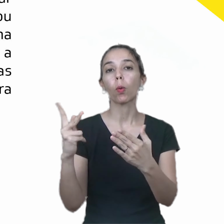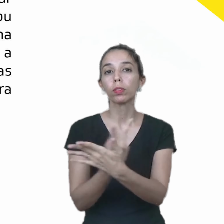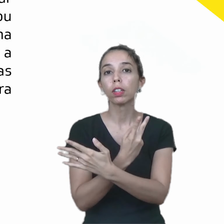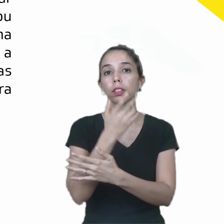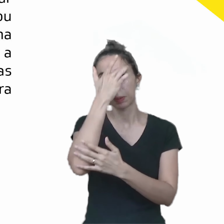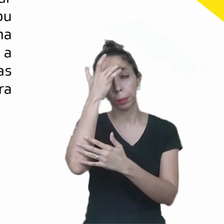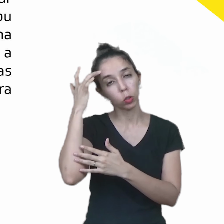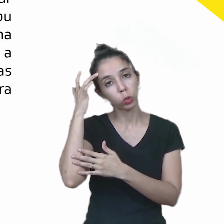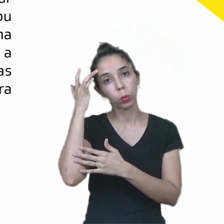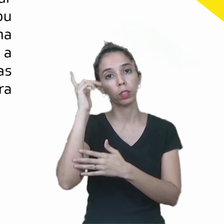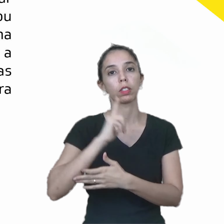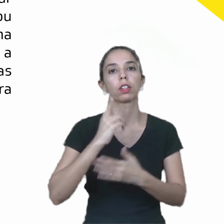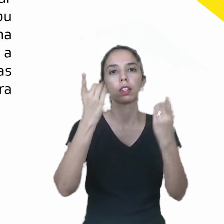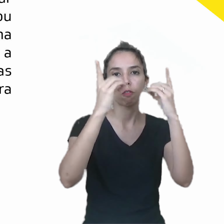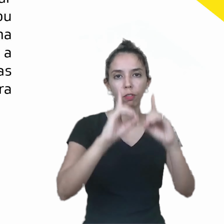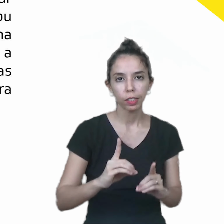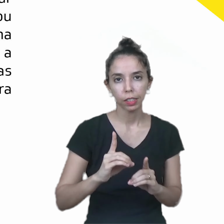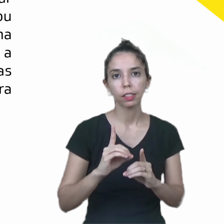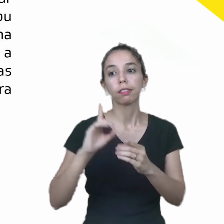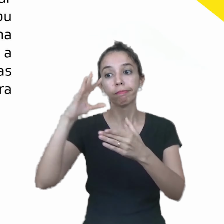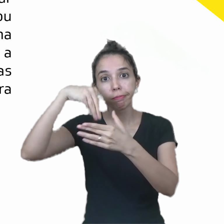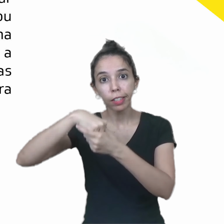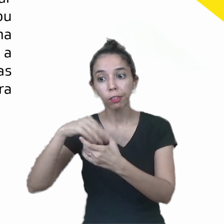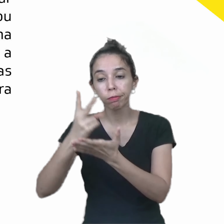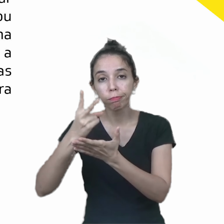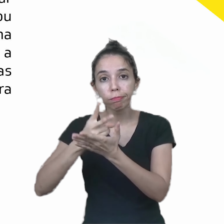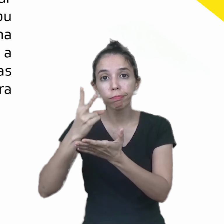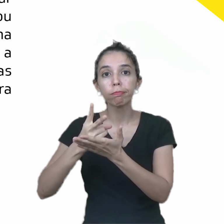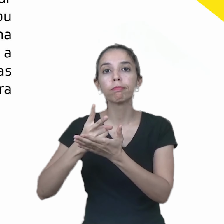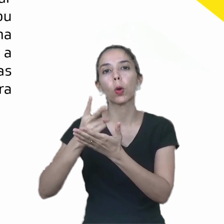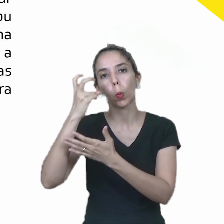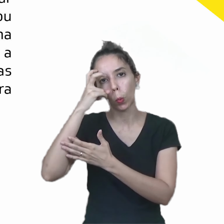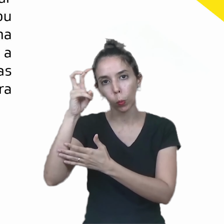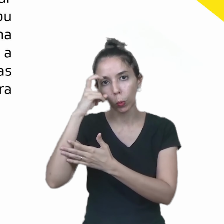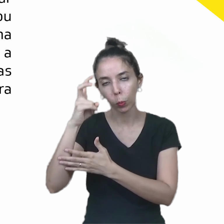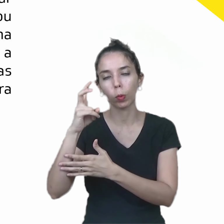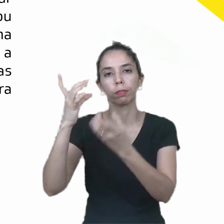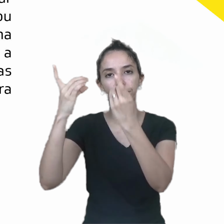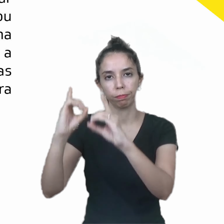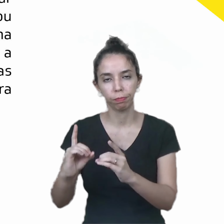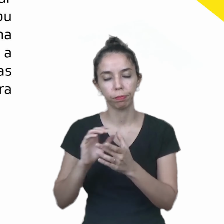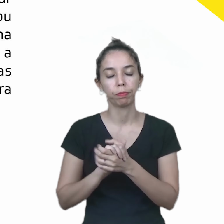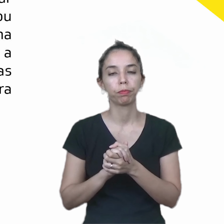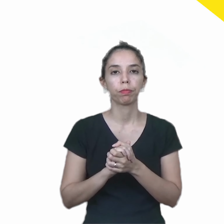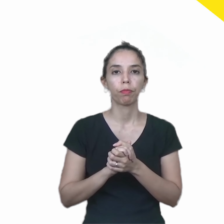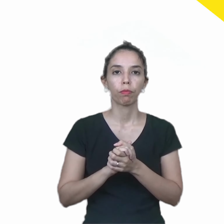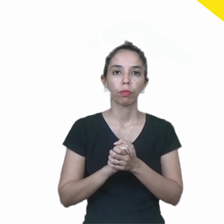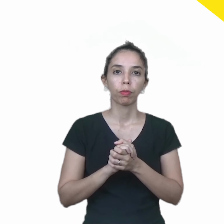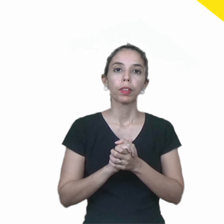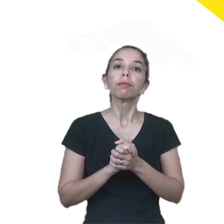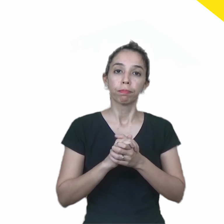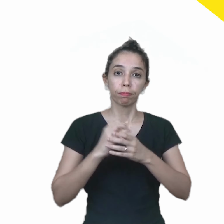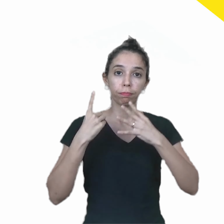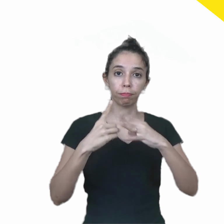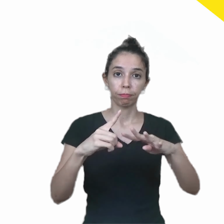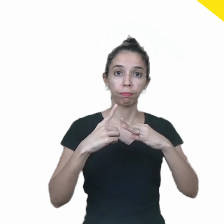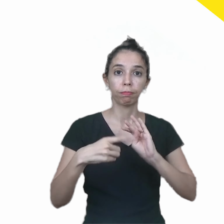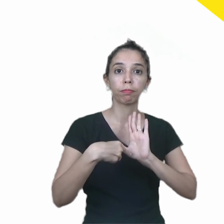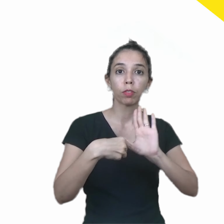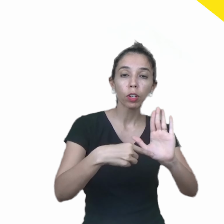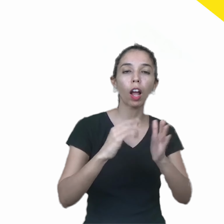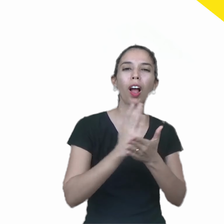A passabilidade também acontece com pessoas com deficiência e dentro da própria cultura deaf A manifestação de